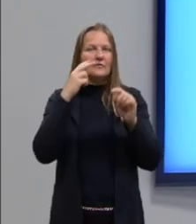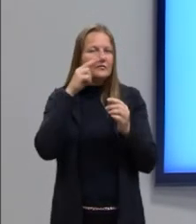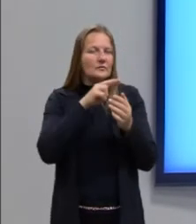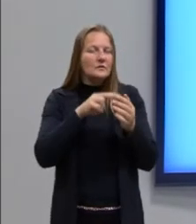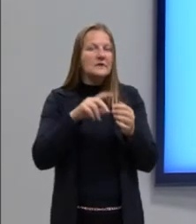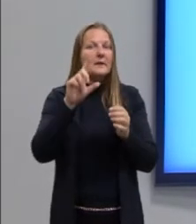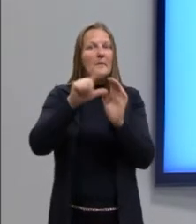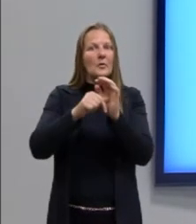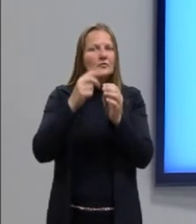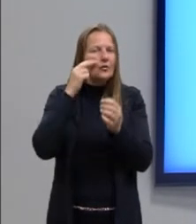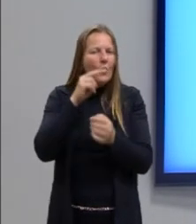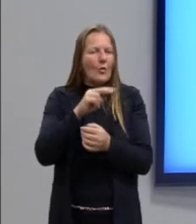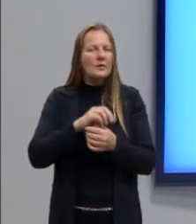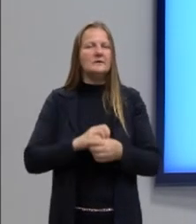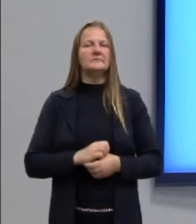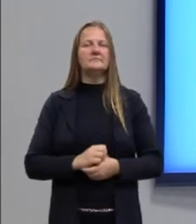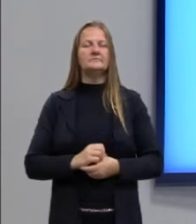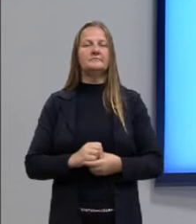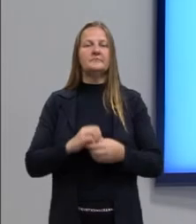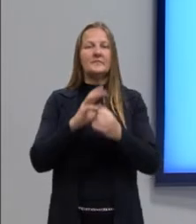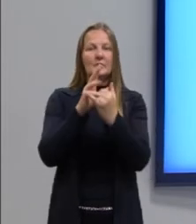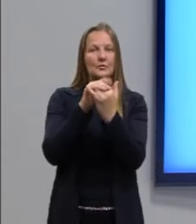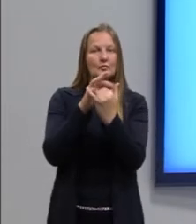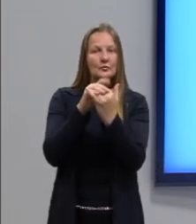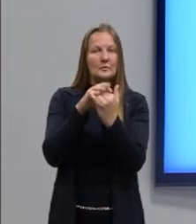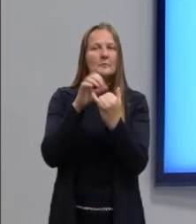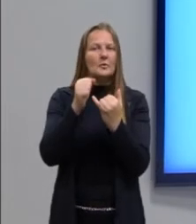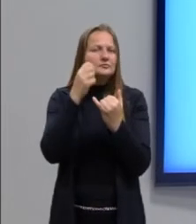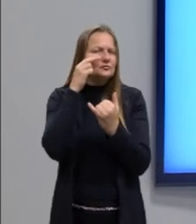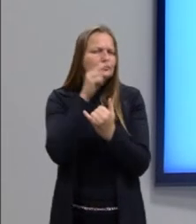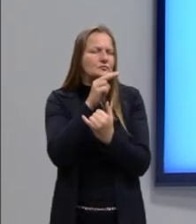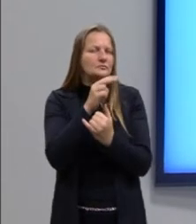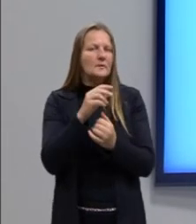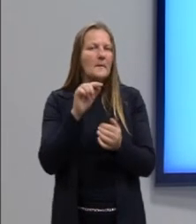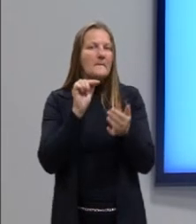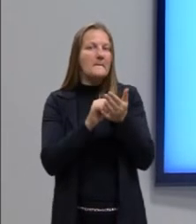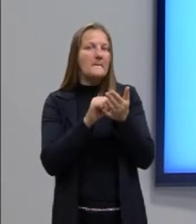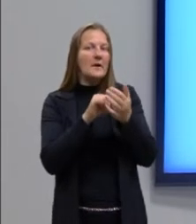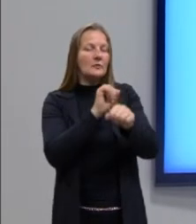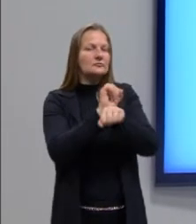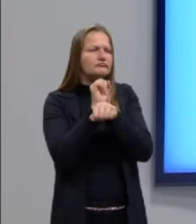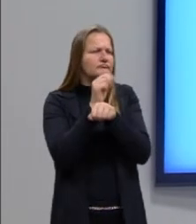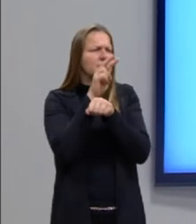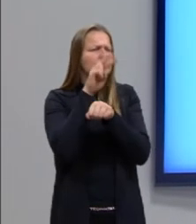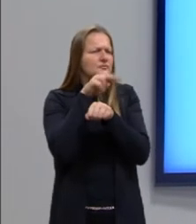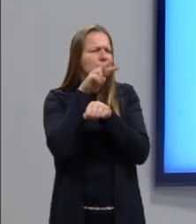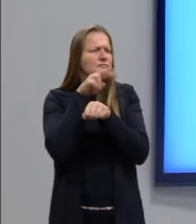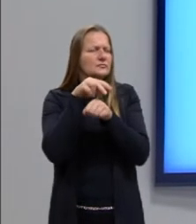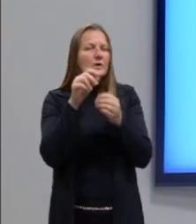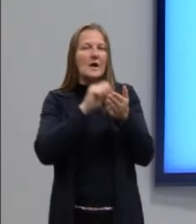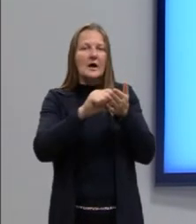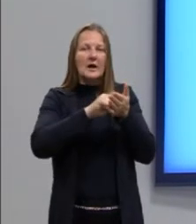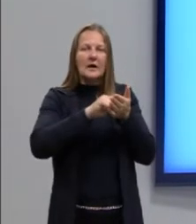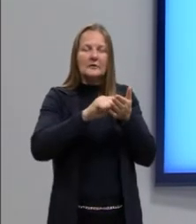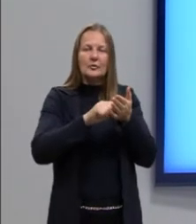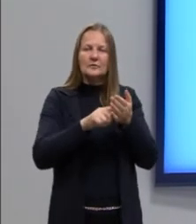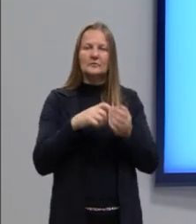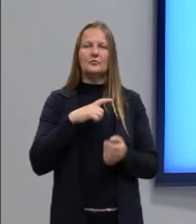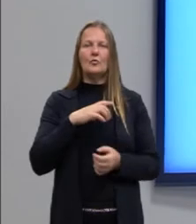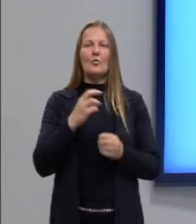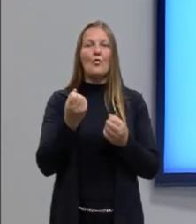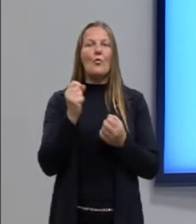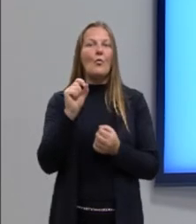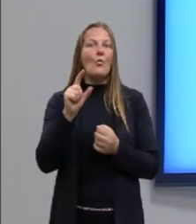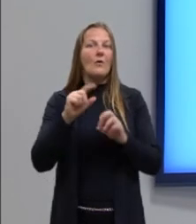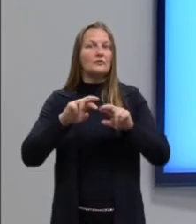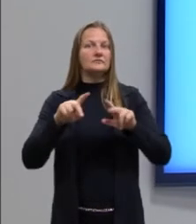Caso tu estejas acompanhando aí pelo canal do YouTube dá um pause no vídeo e anota quanto a